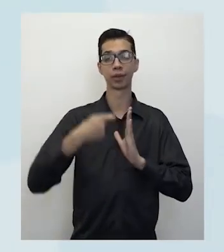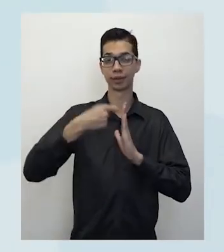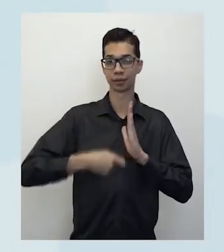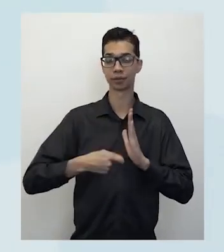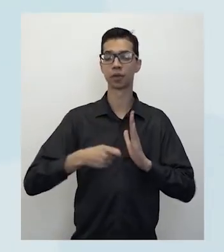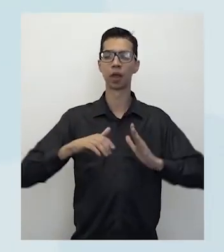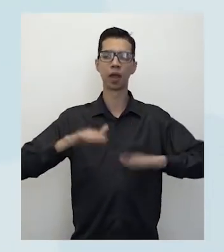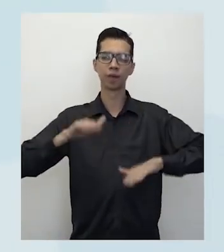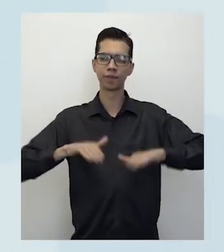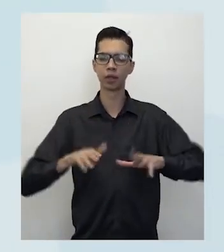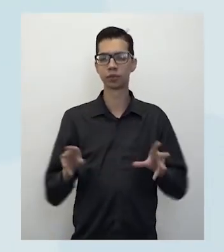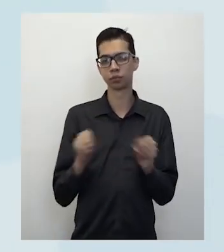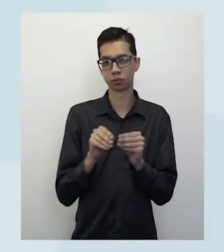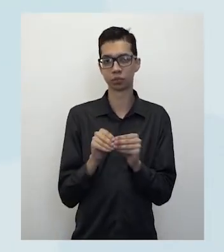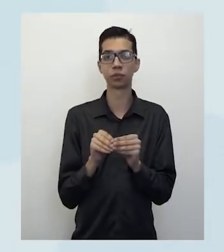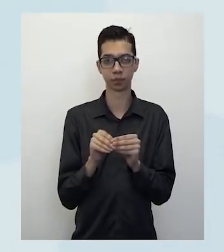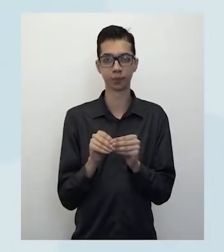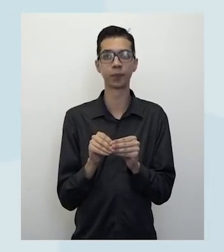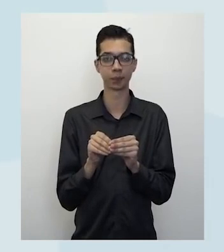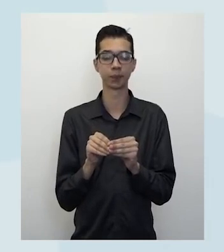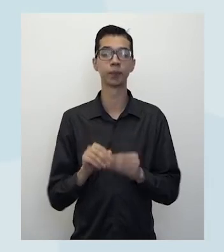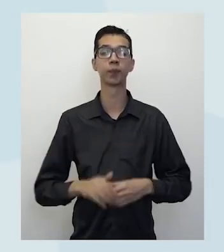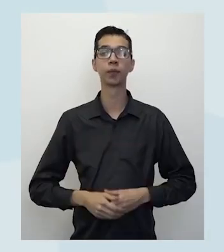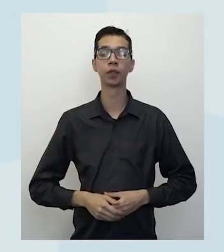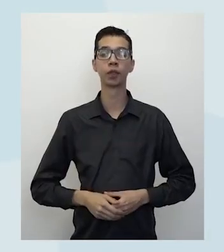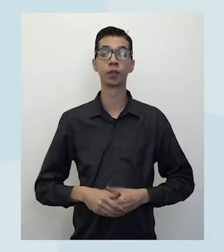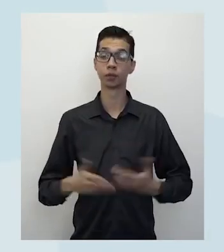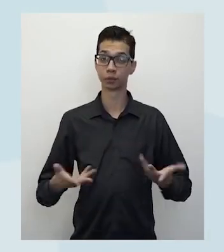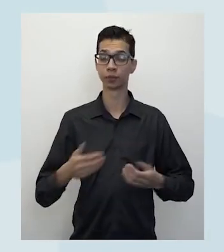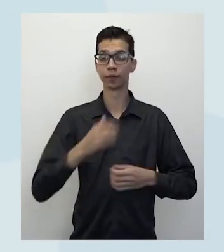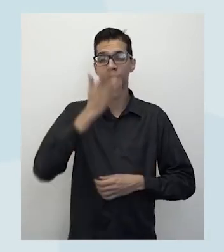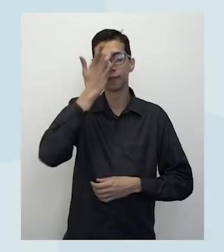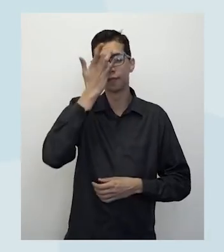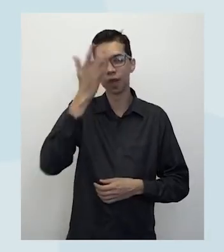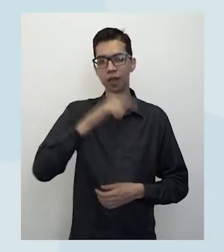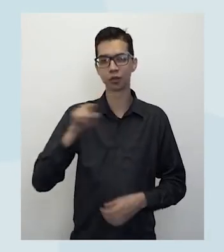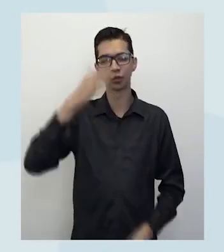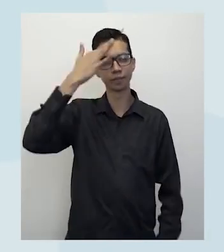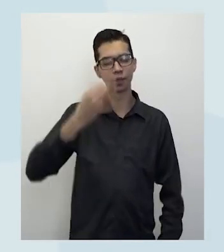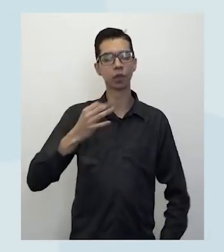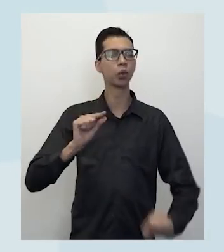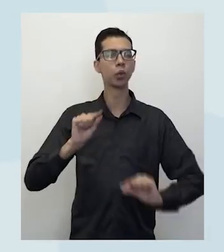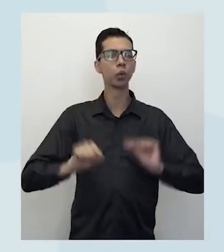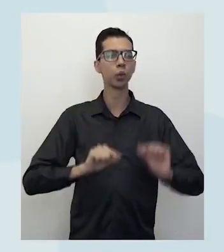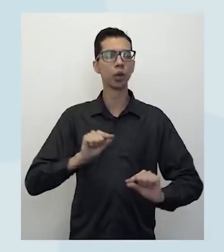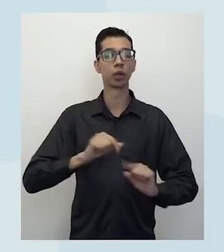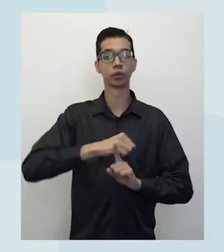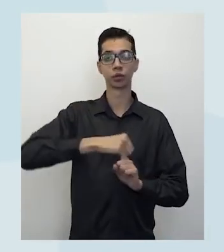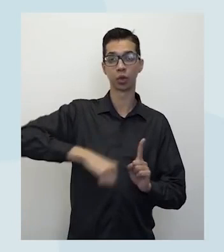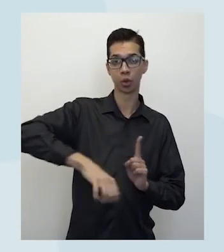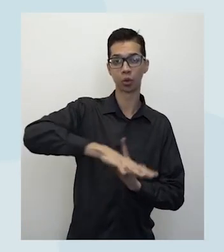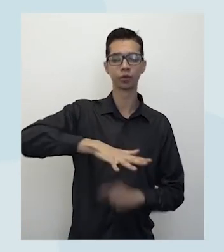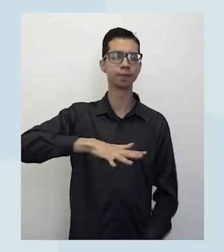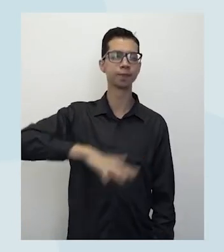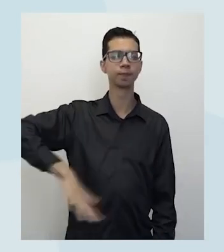curto, tá? Ela é narrativa e normalmente ela é curta. Para ficar até mais fácil da gente entender a questão social que está acontecendo ali,